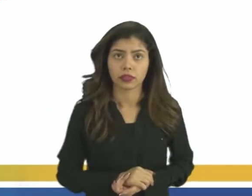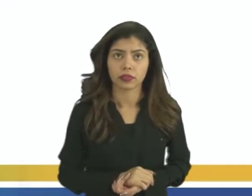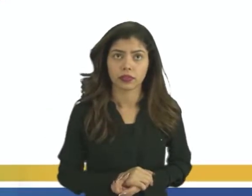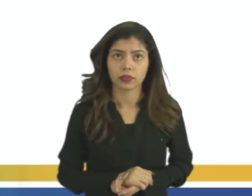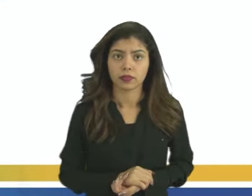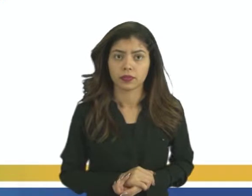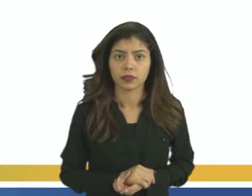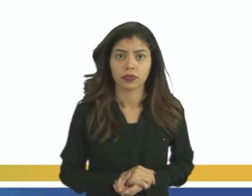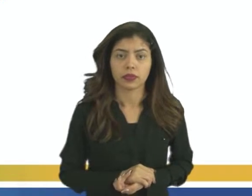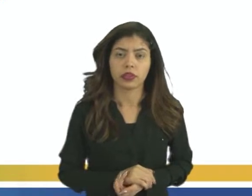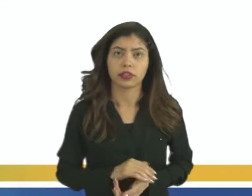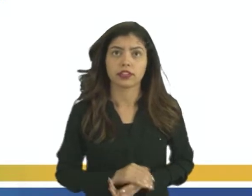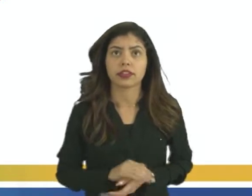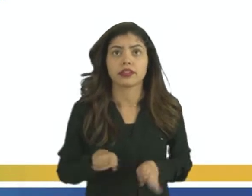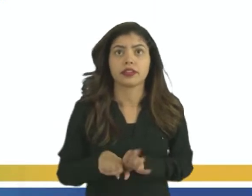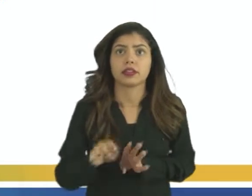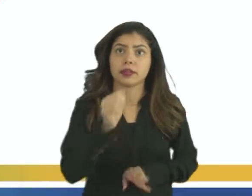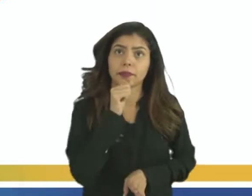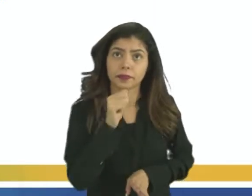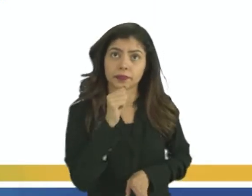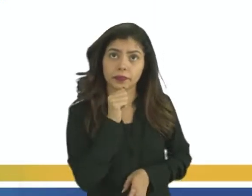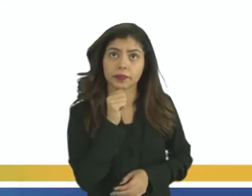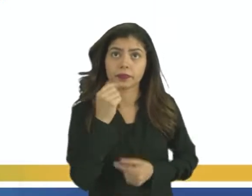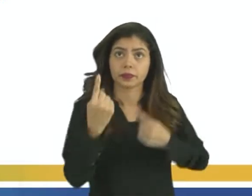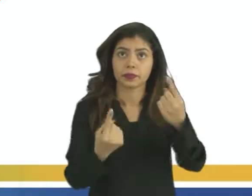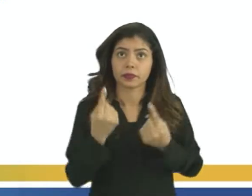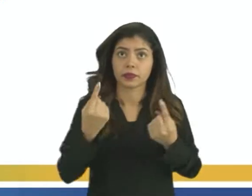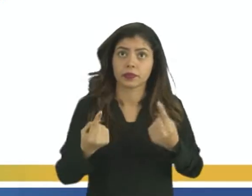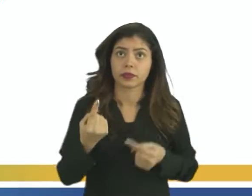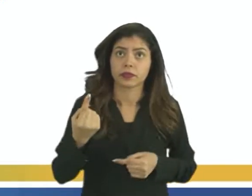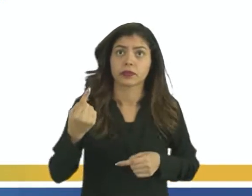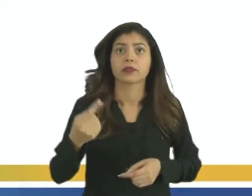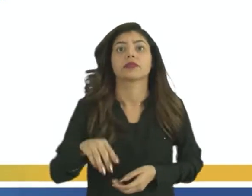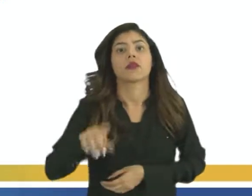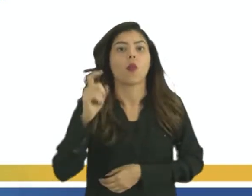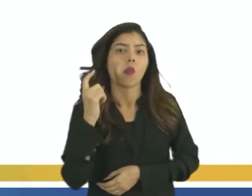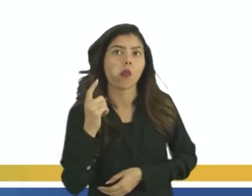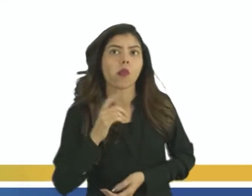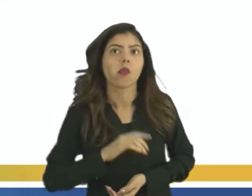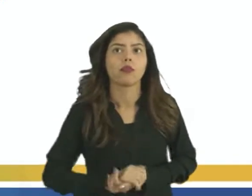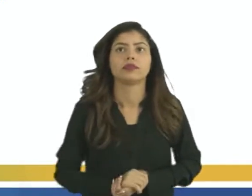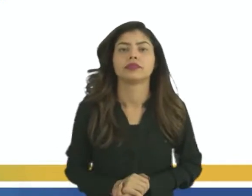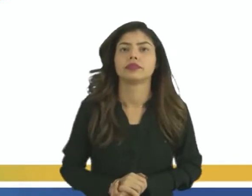Quais são os efeitos, né? Para ambos os sexos, adolescentes e pré-adolescentes,